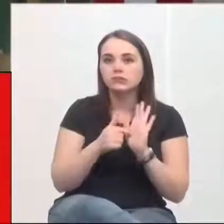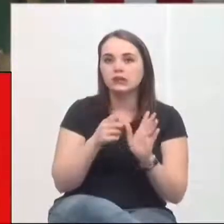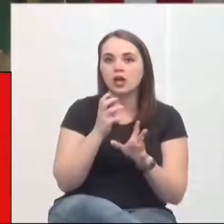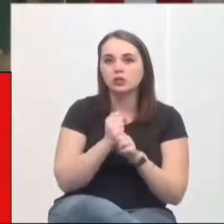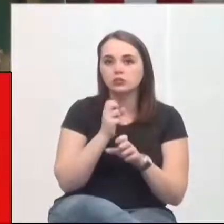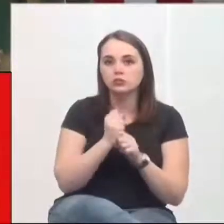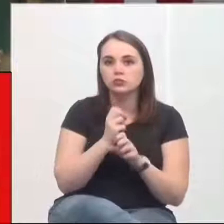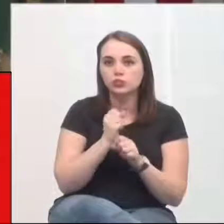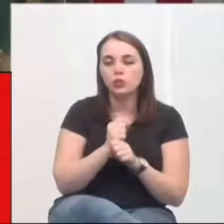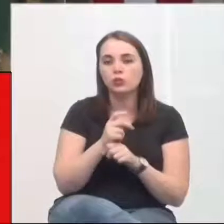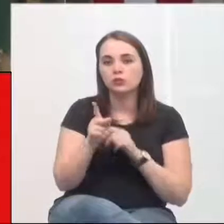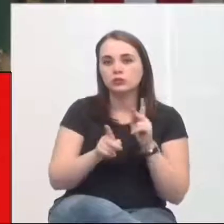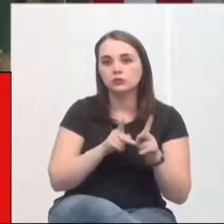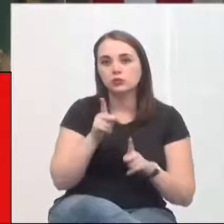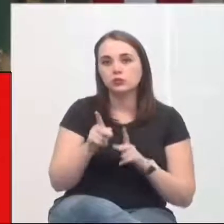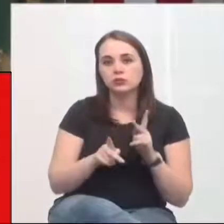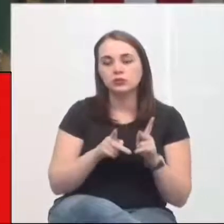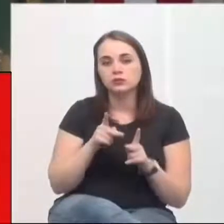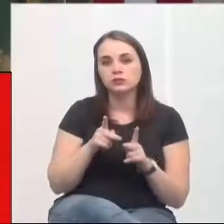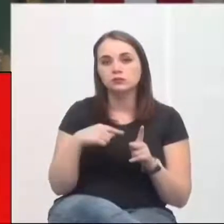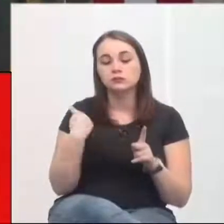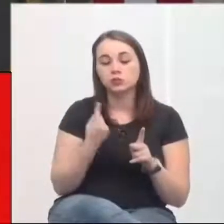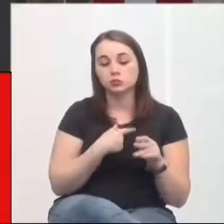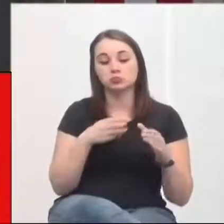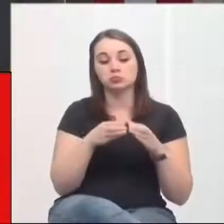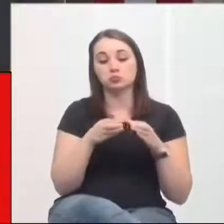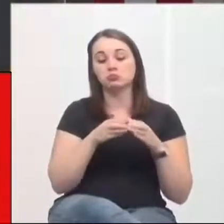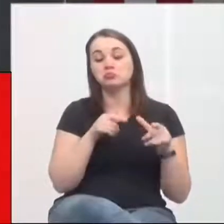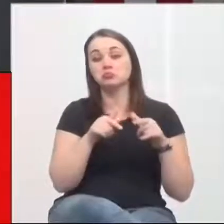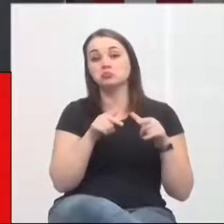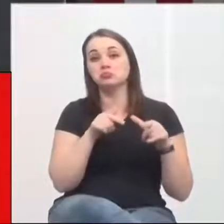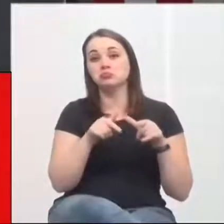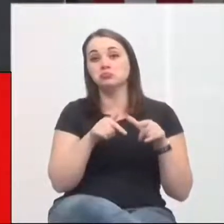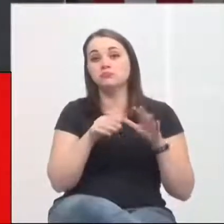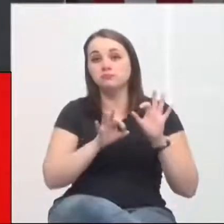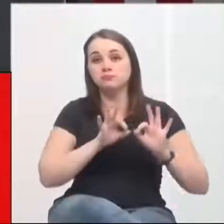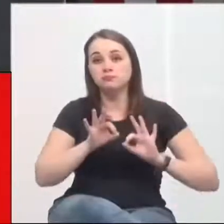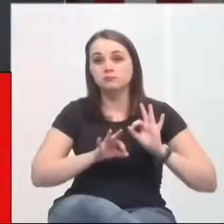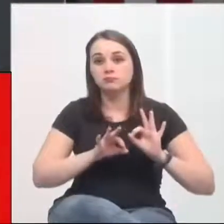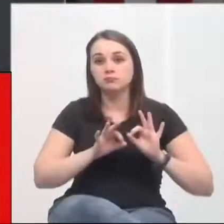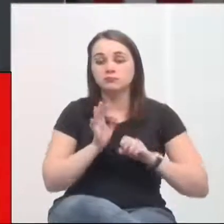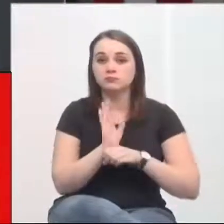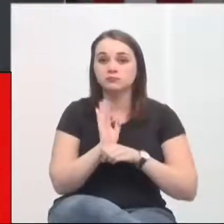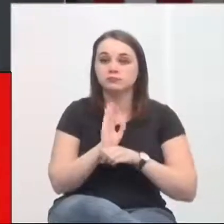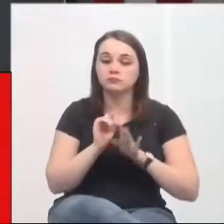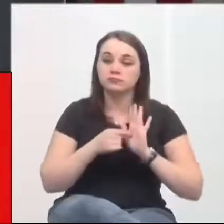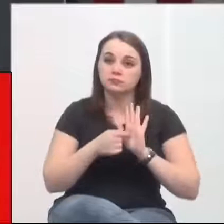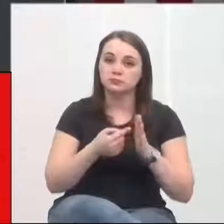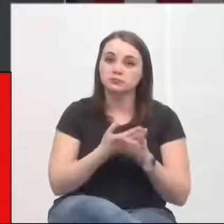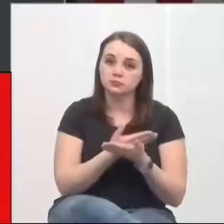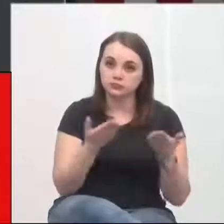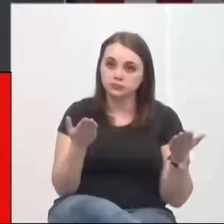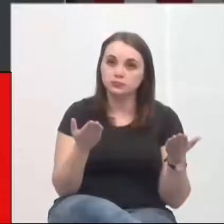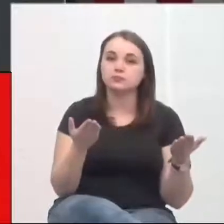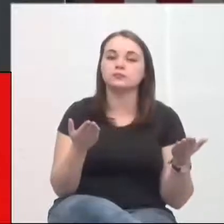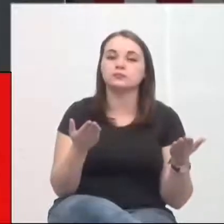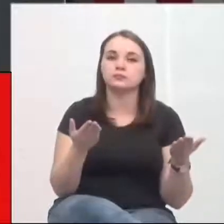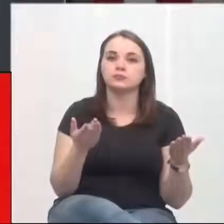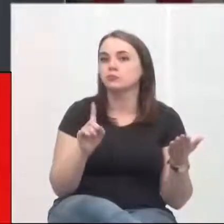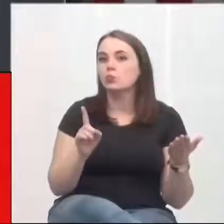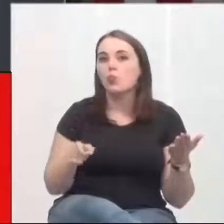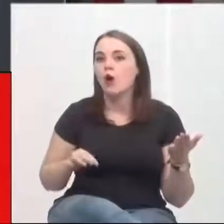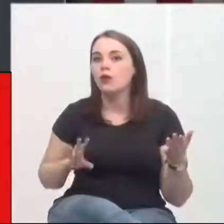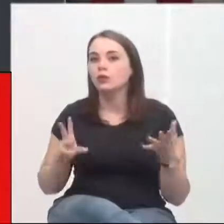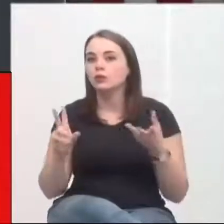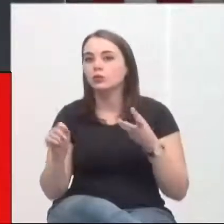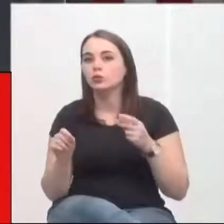contas para a nossa comunidade. E nós da comissão preparamos aqui um pequeno vídeo para mostrar, não são todas as obras